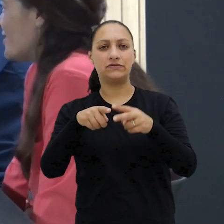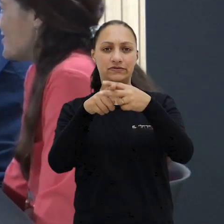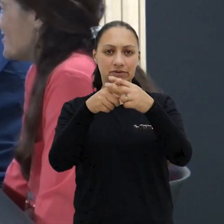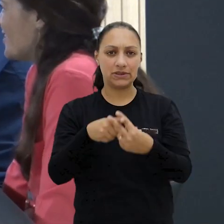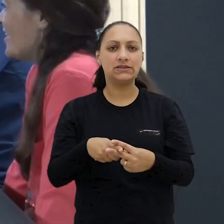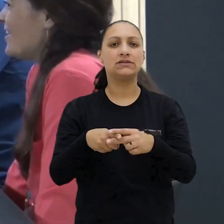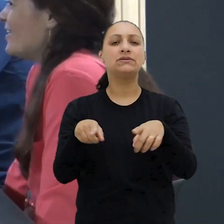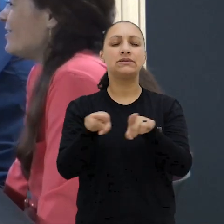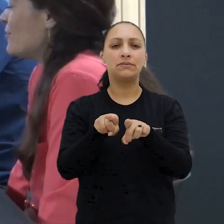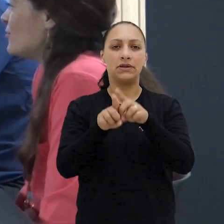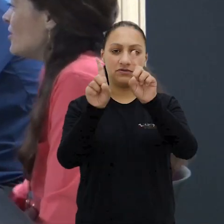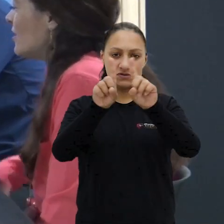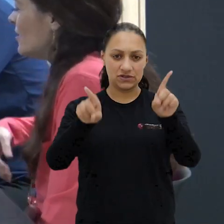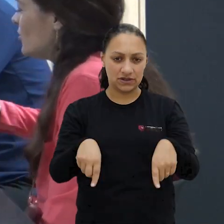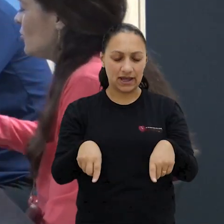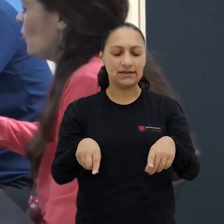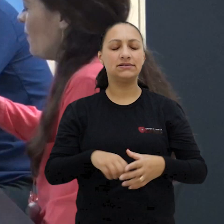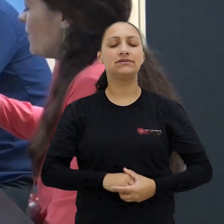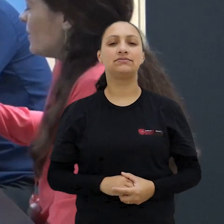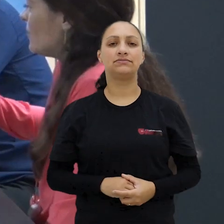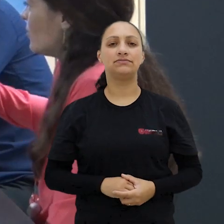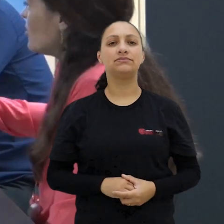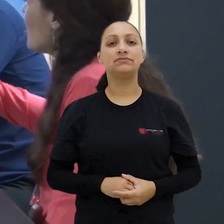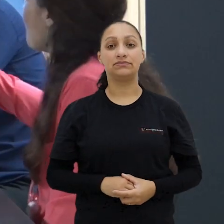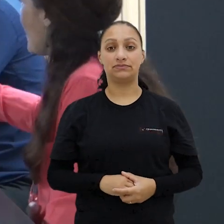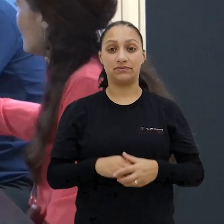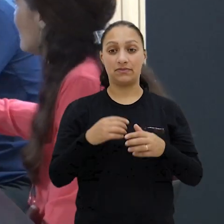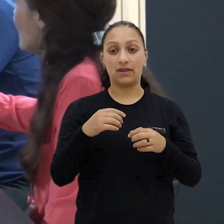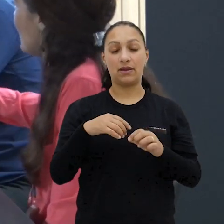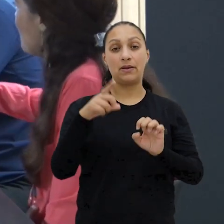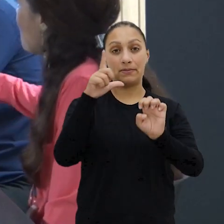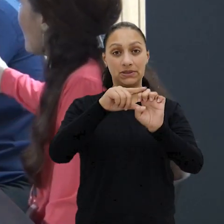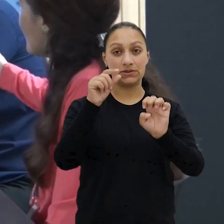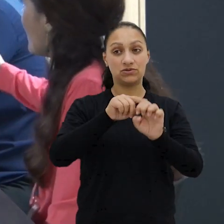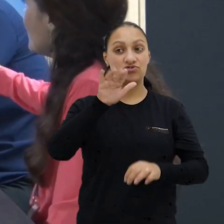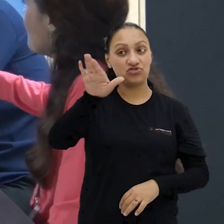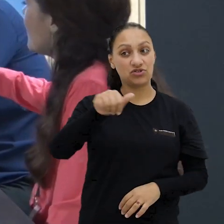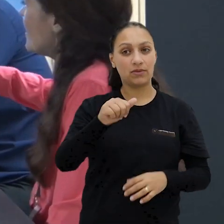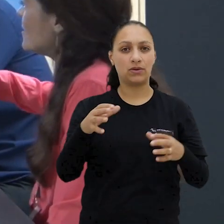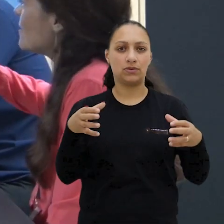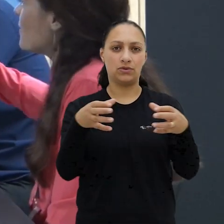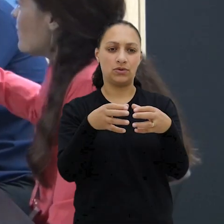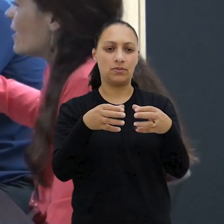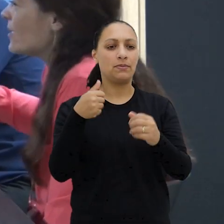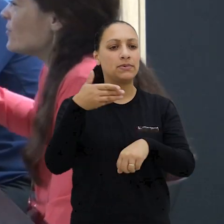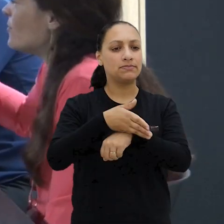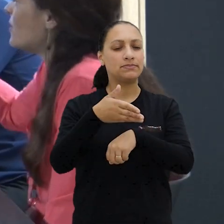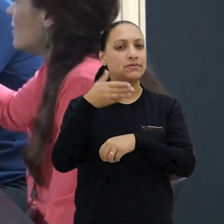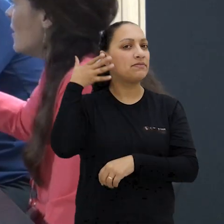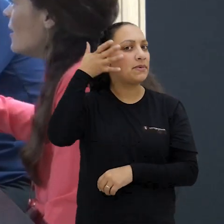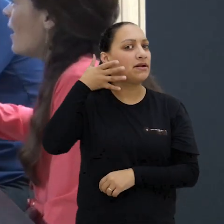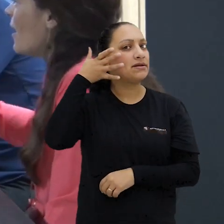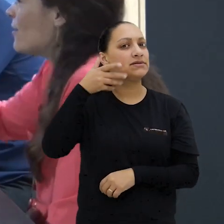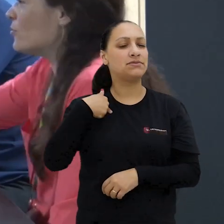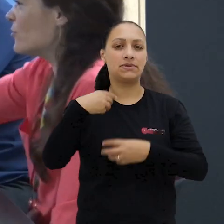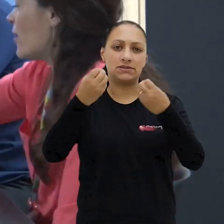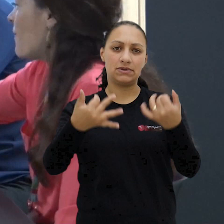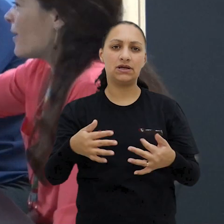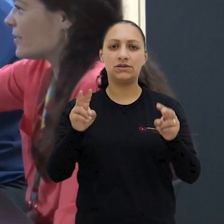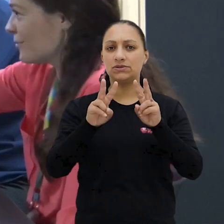ferramentas para os funcionários. Então, do empreendedor chamar a sua equipe para ir lá na palestra para falar